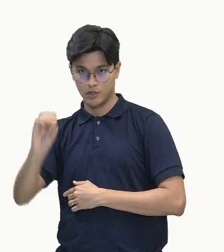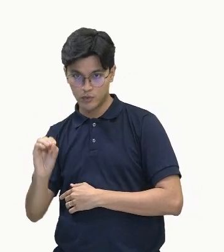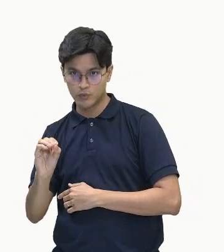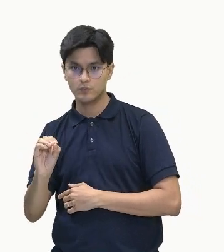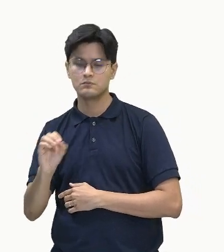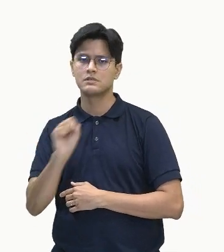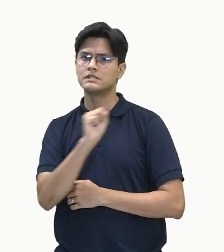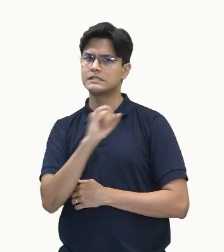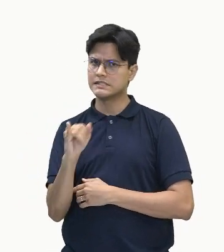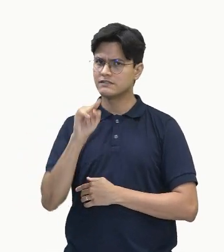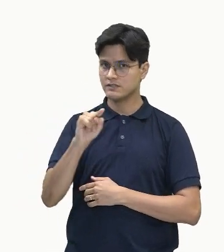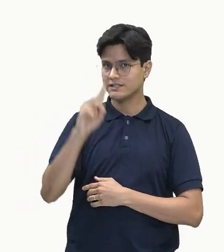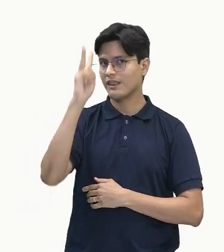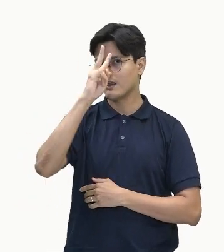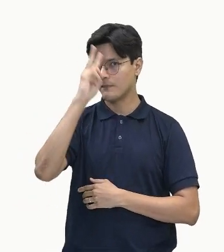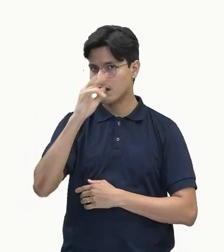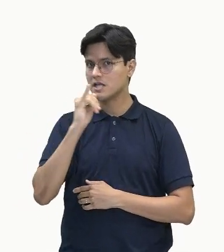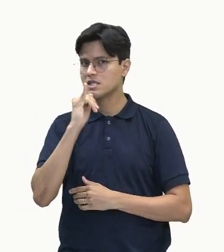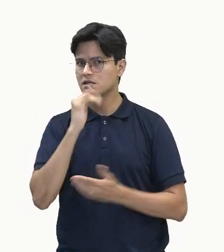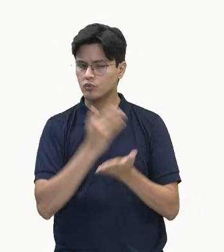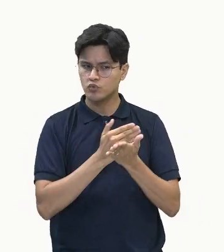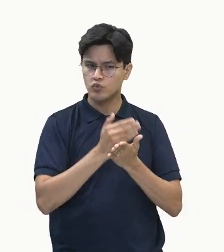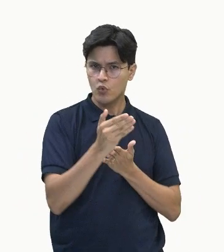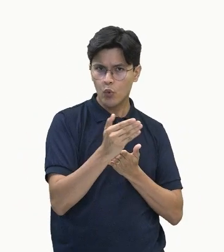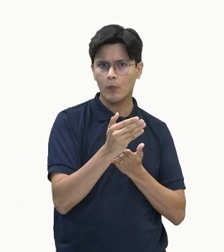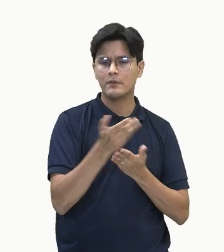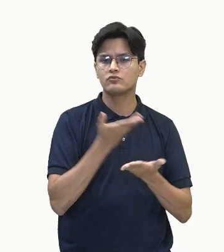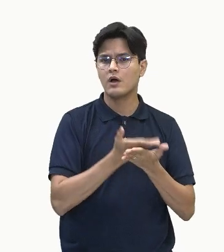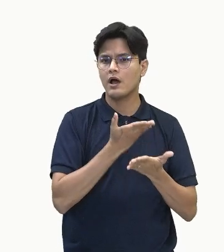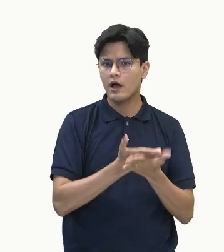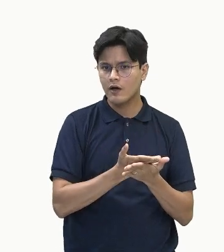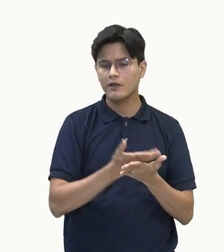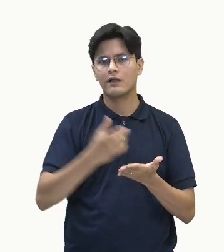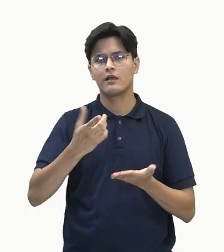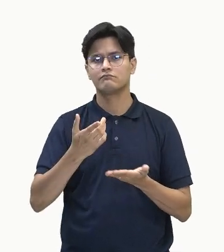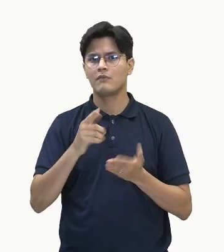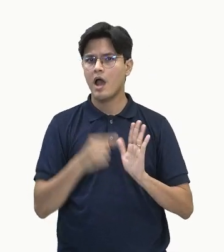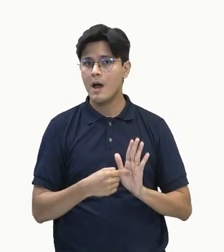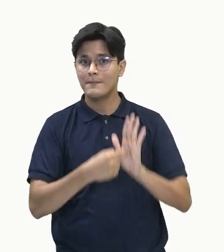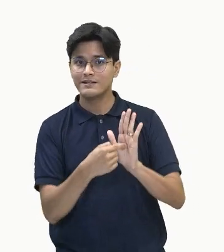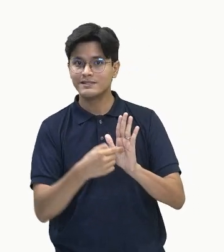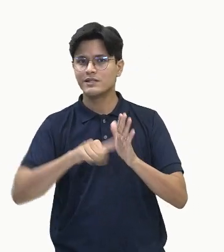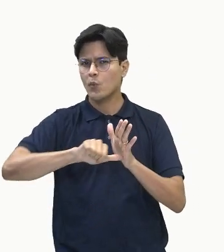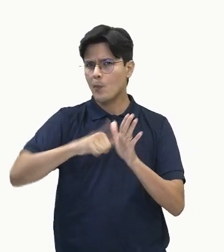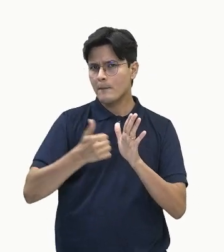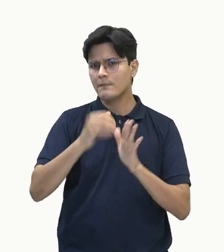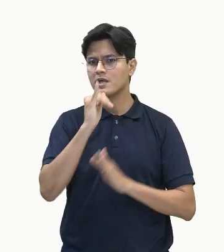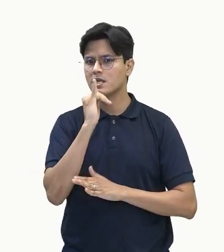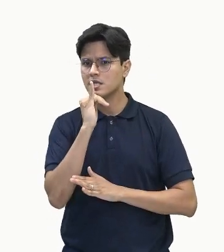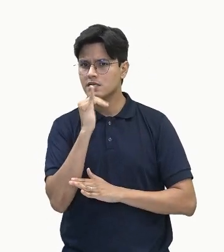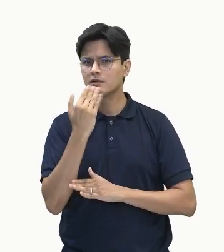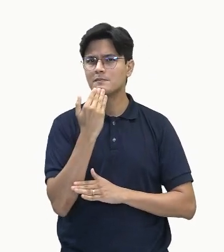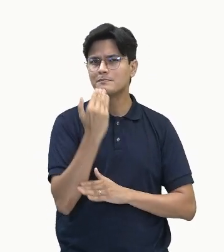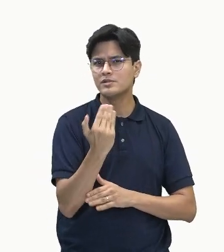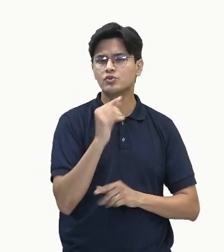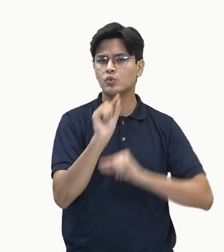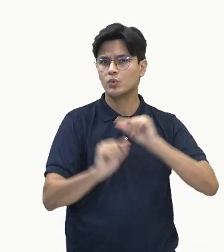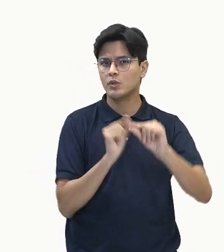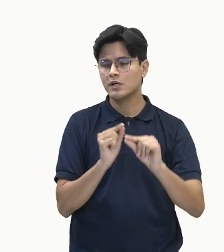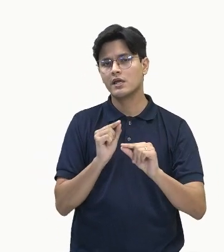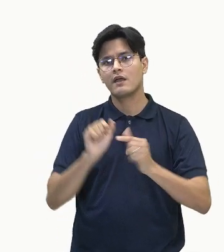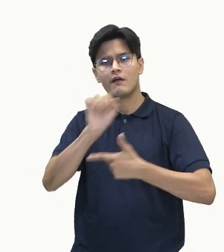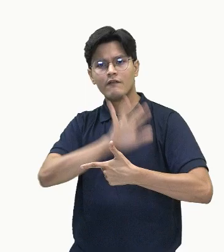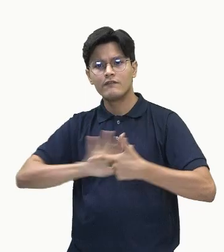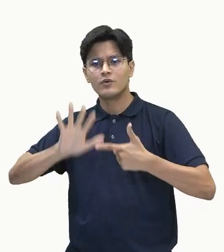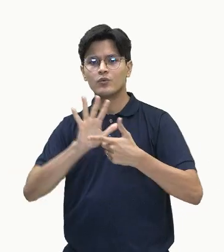gente verificou que o primeiro exemplo, ele pedia justamente uma figura que, quando identificamos, a figura